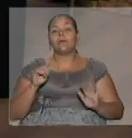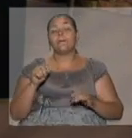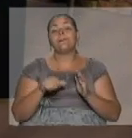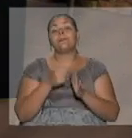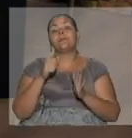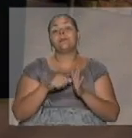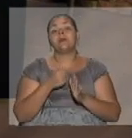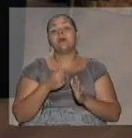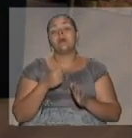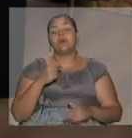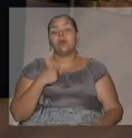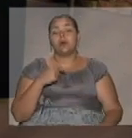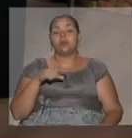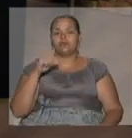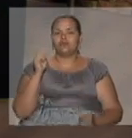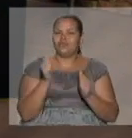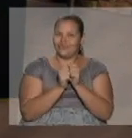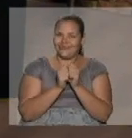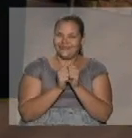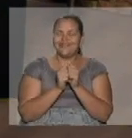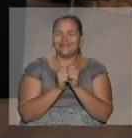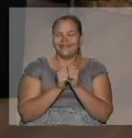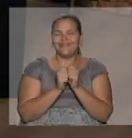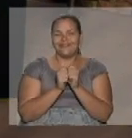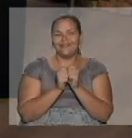primeiro? Eu prefiro que venham juntas.